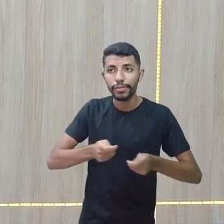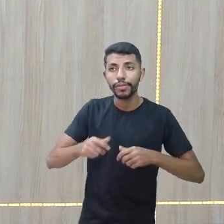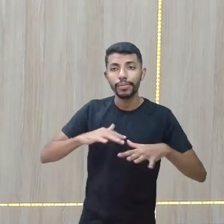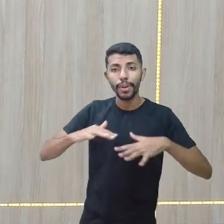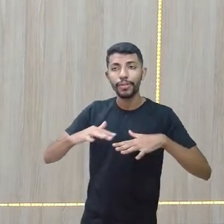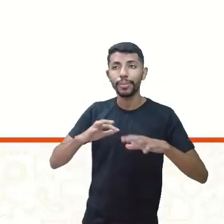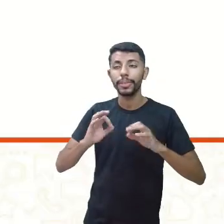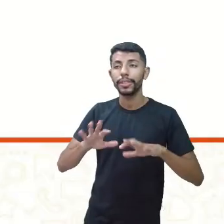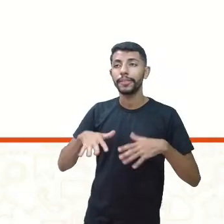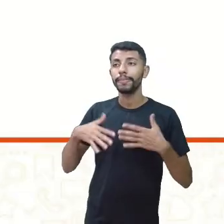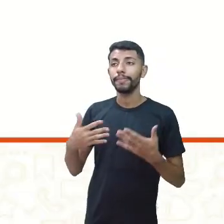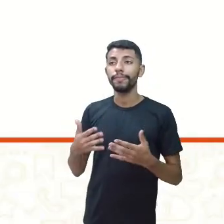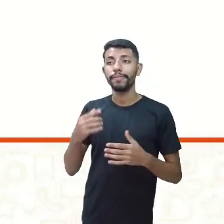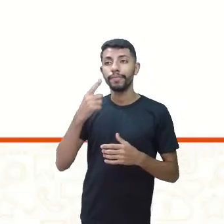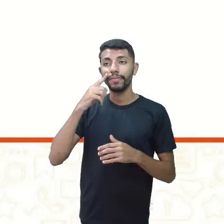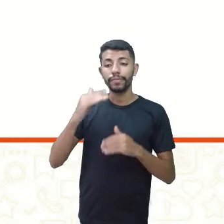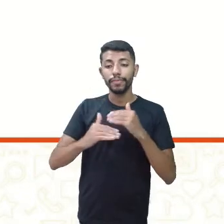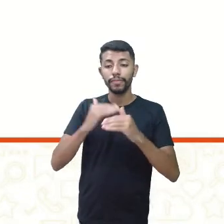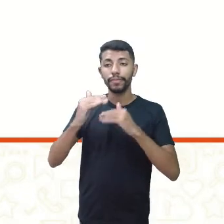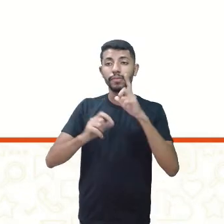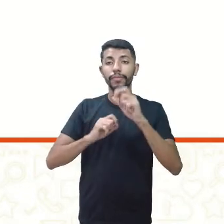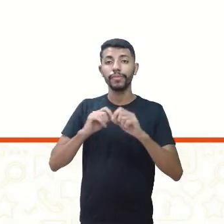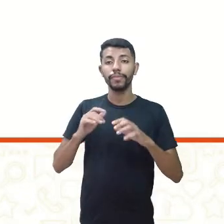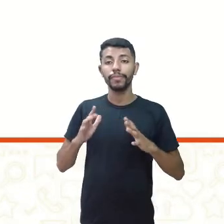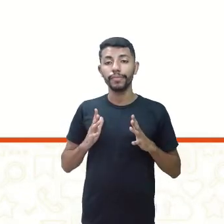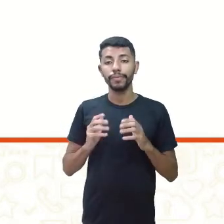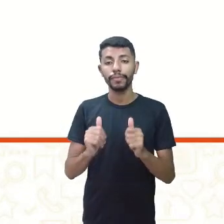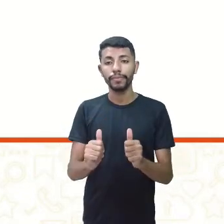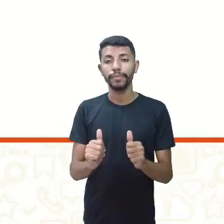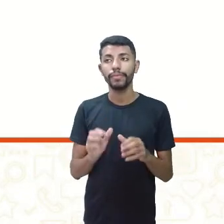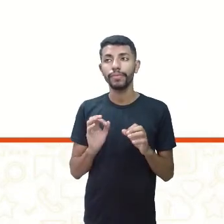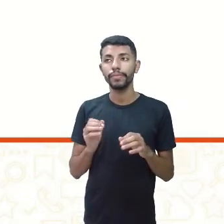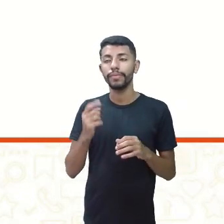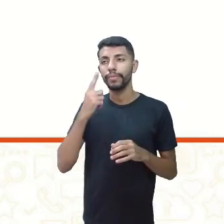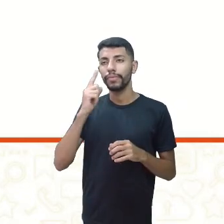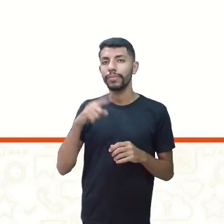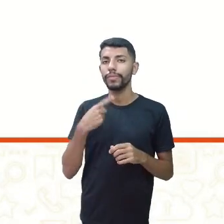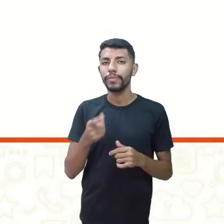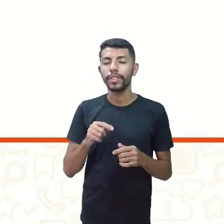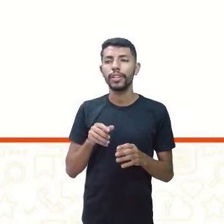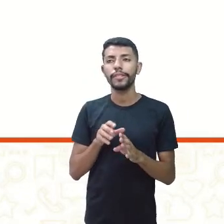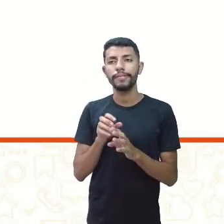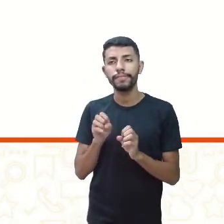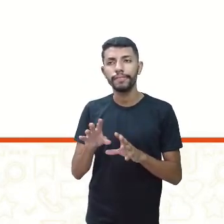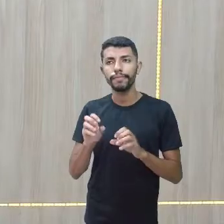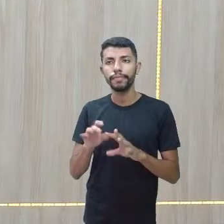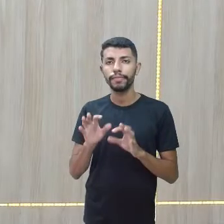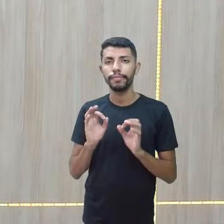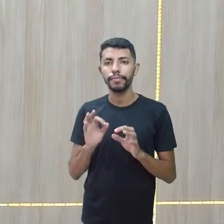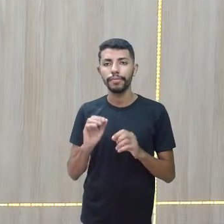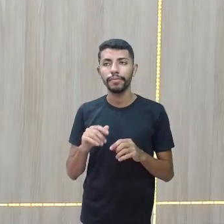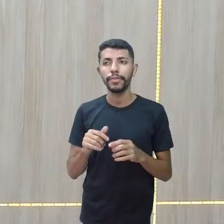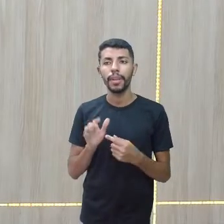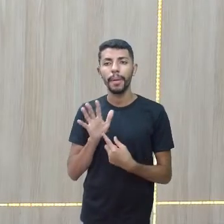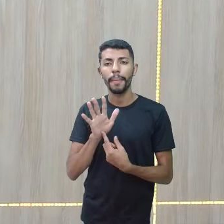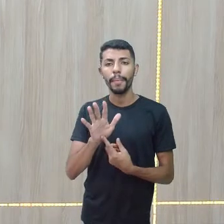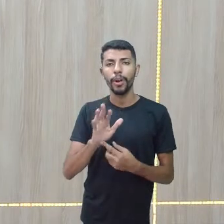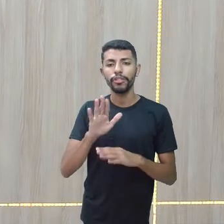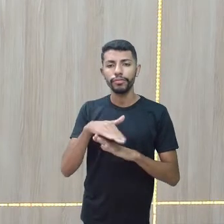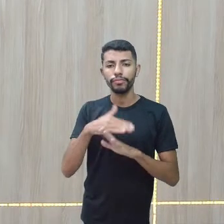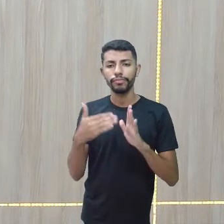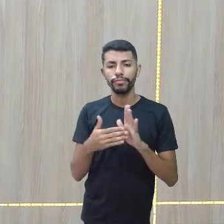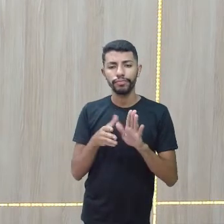O desenvolvimento de atitudes, né? A gente dá os comandos, a gente deixa evidente todas